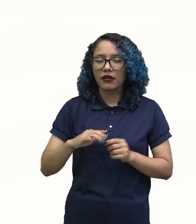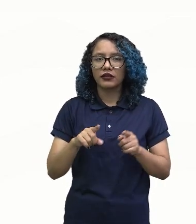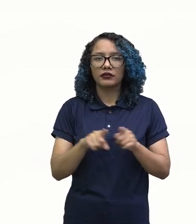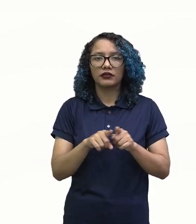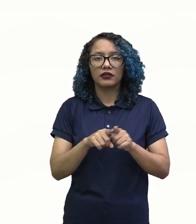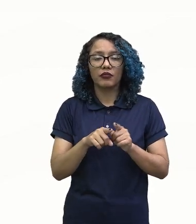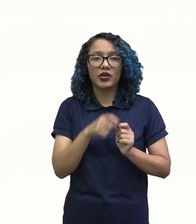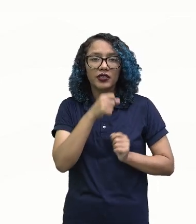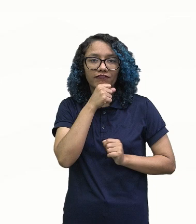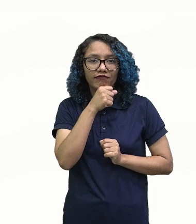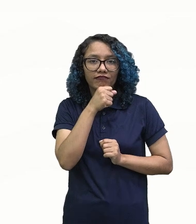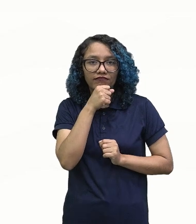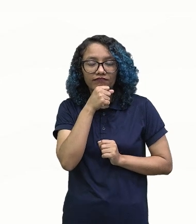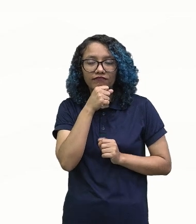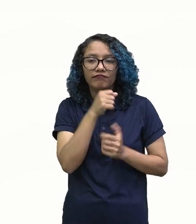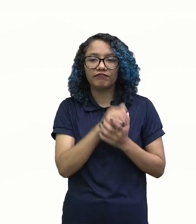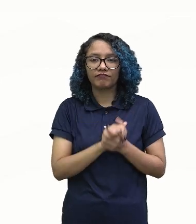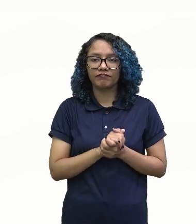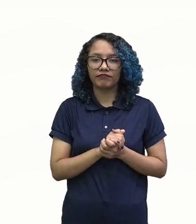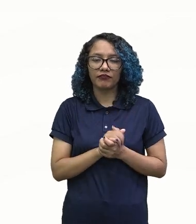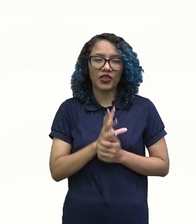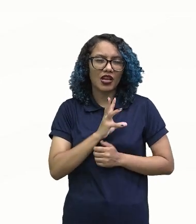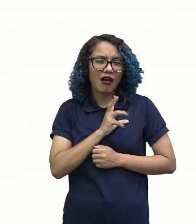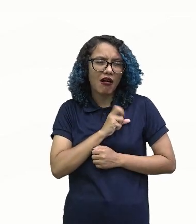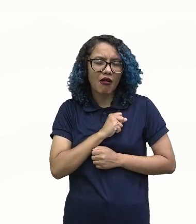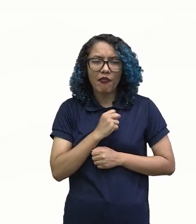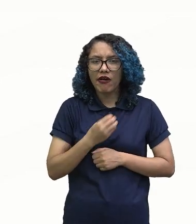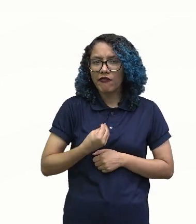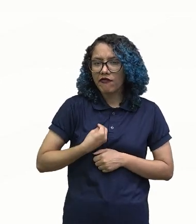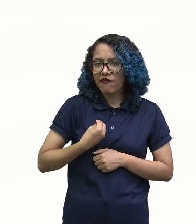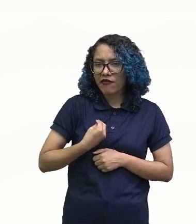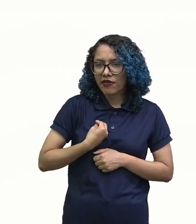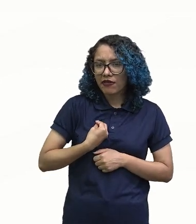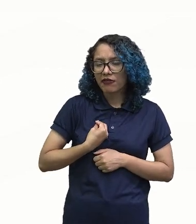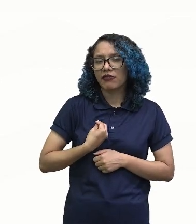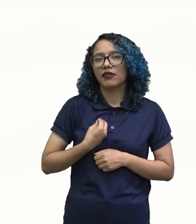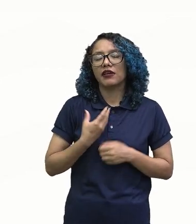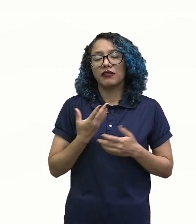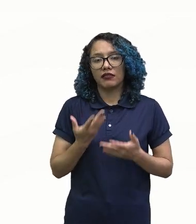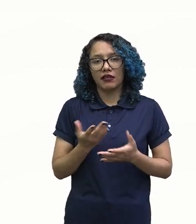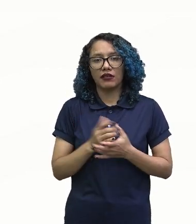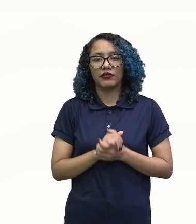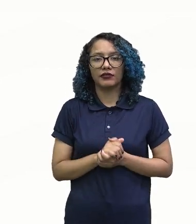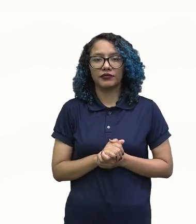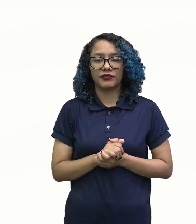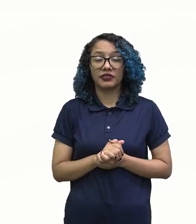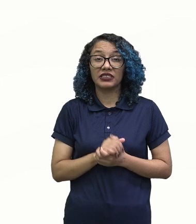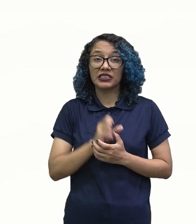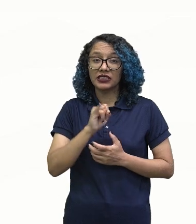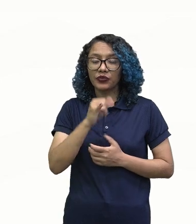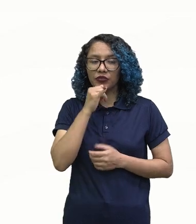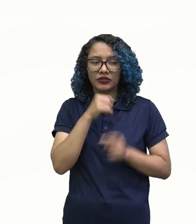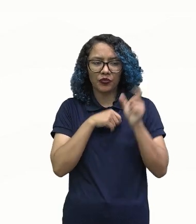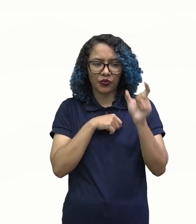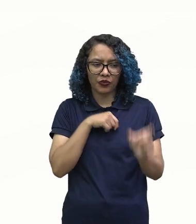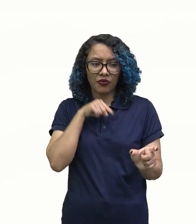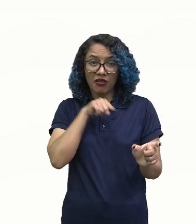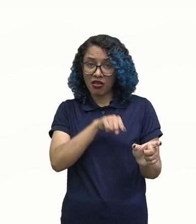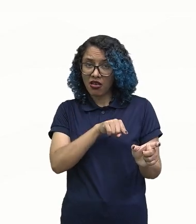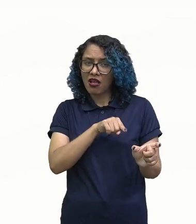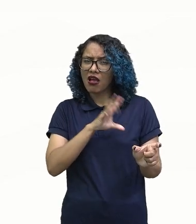aos idosos, o amor pela vida. Então, esse sentimento, né? Se você diz o fulano é